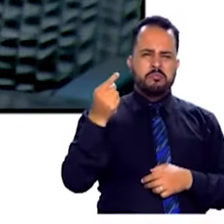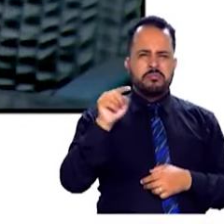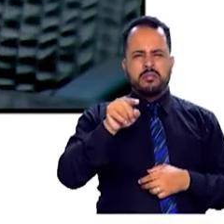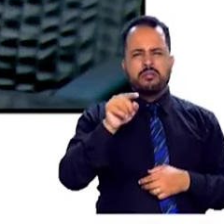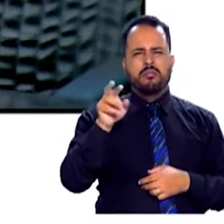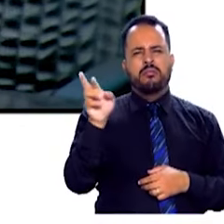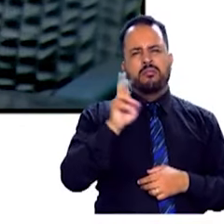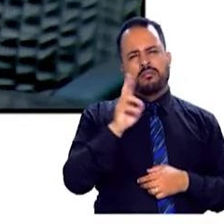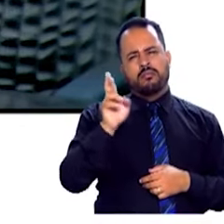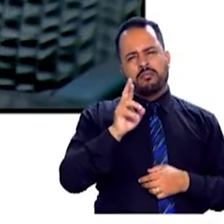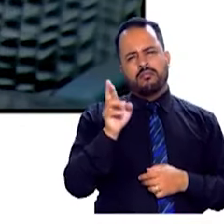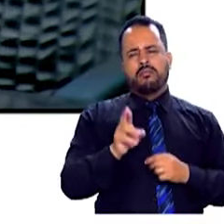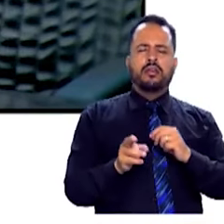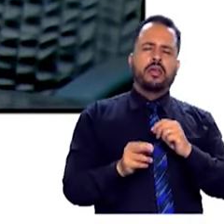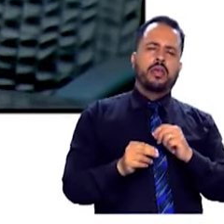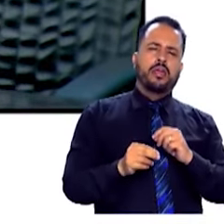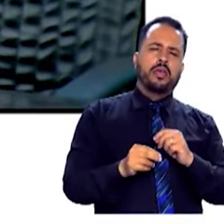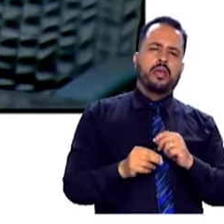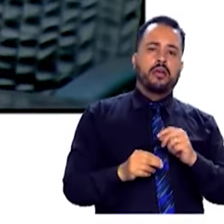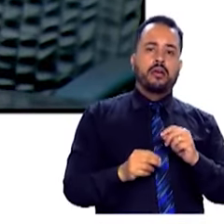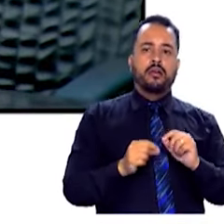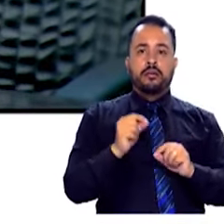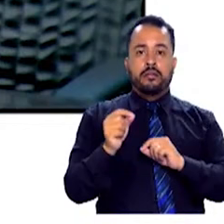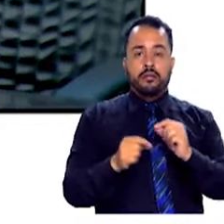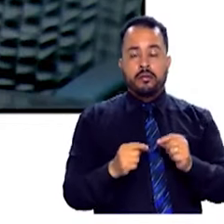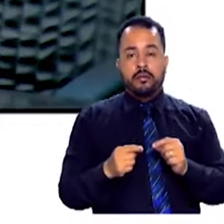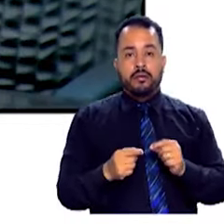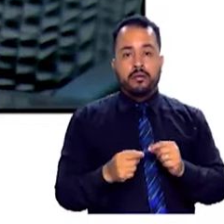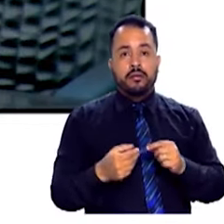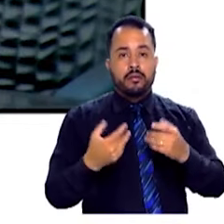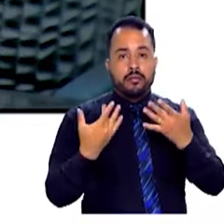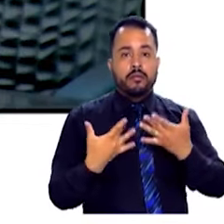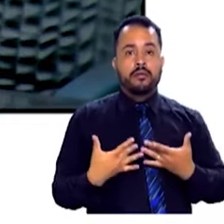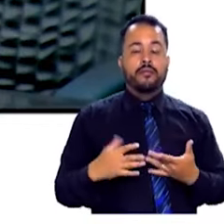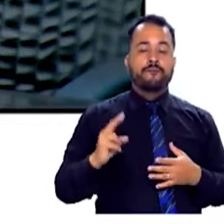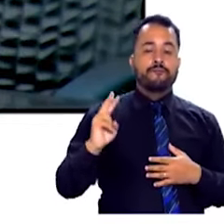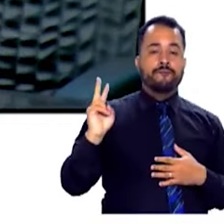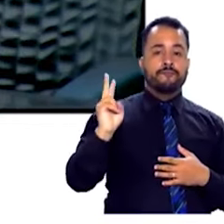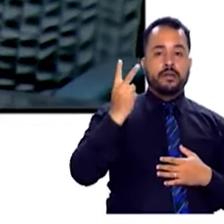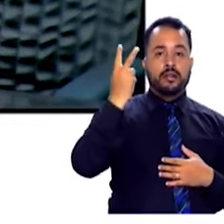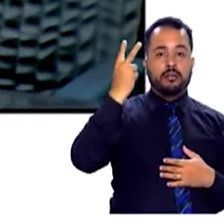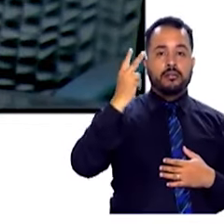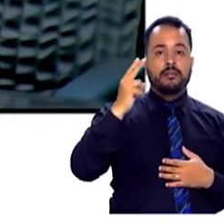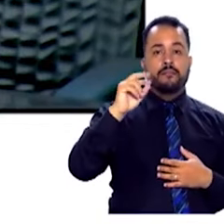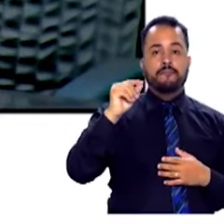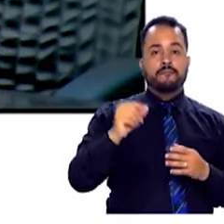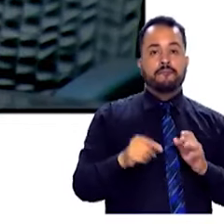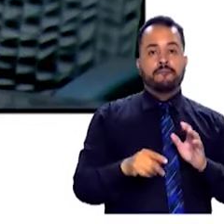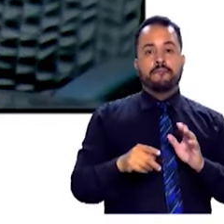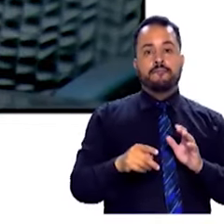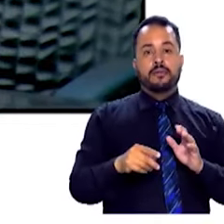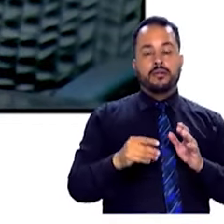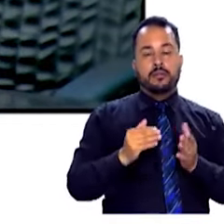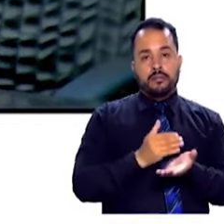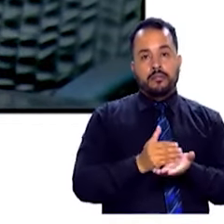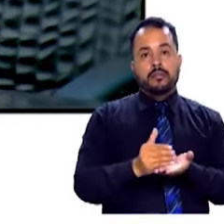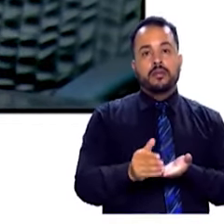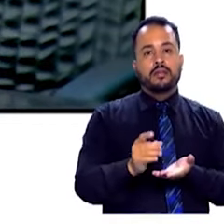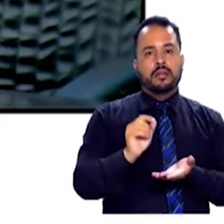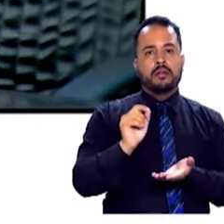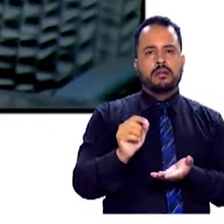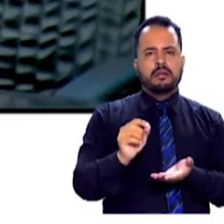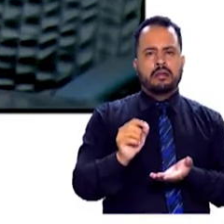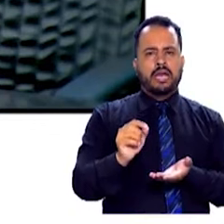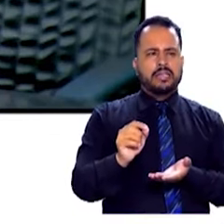causa eh não excede esse valor em princípio ela não pode ser admitida a cassação